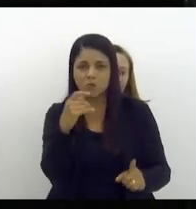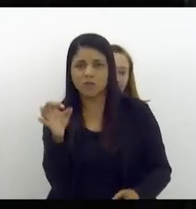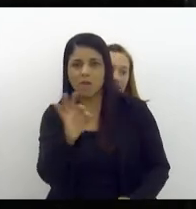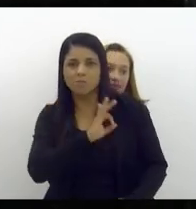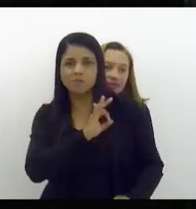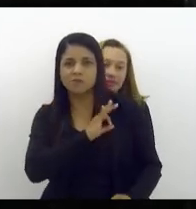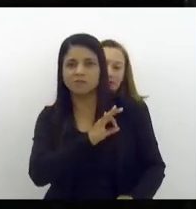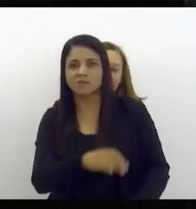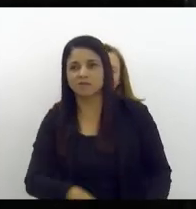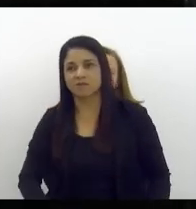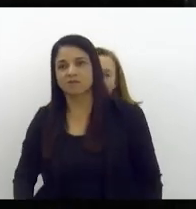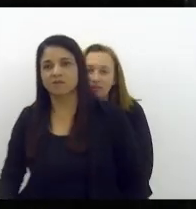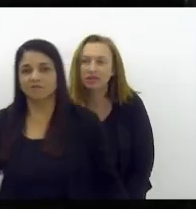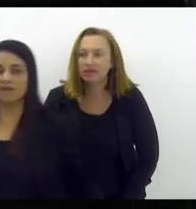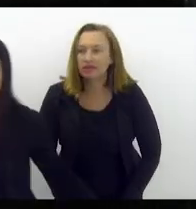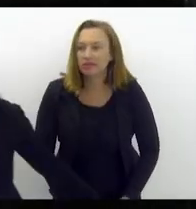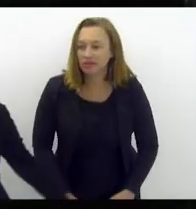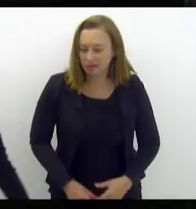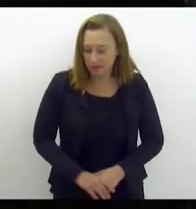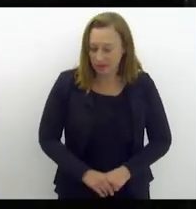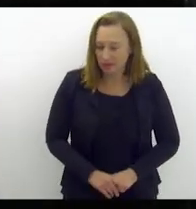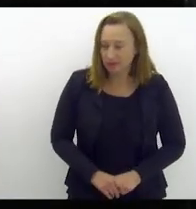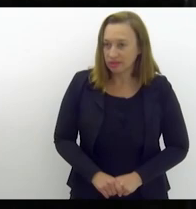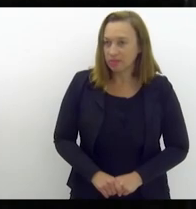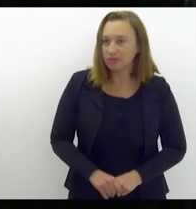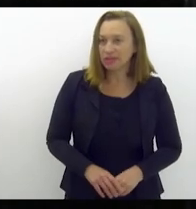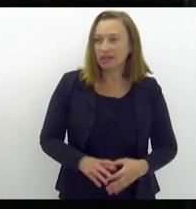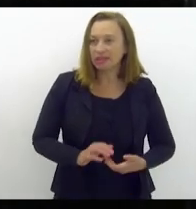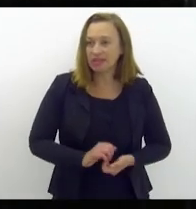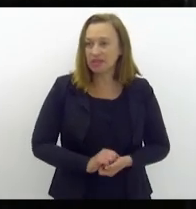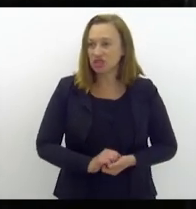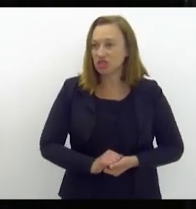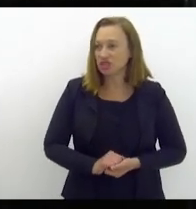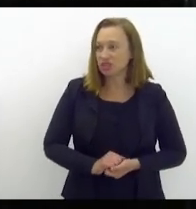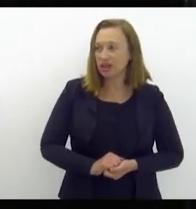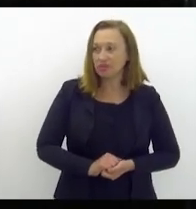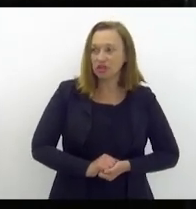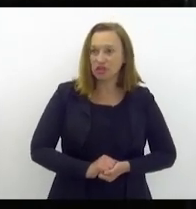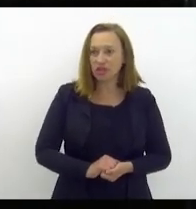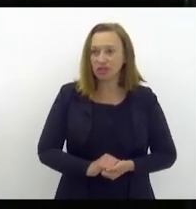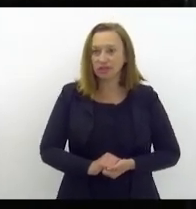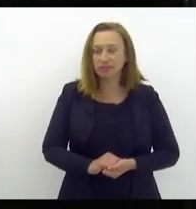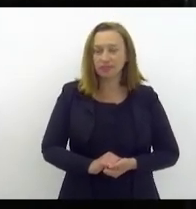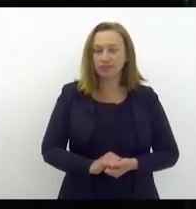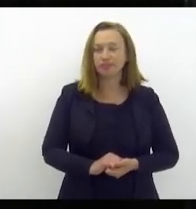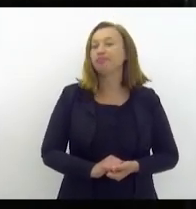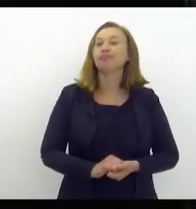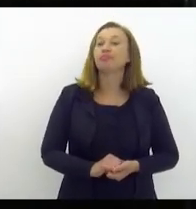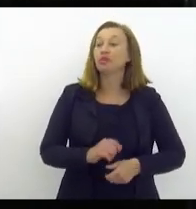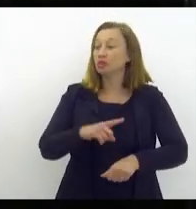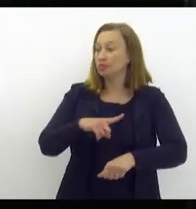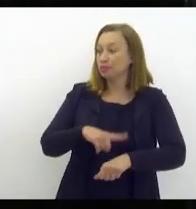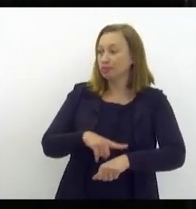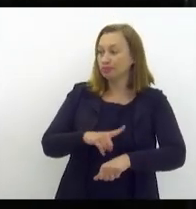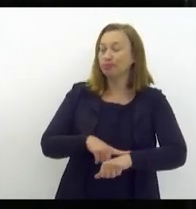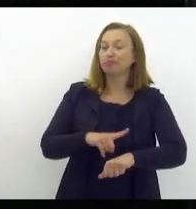cadê aqueles que deveriam defender? A deputada sabe que eu estou falando aqui, no momento em que ela